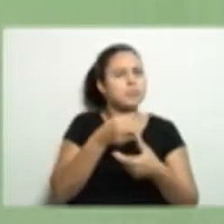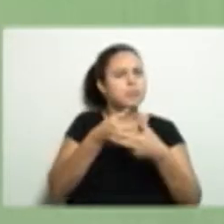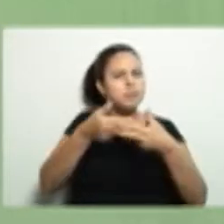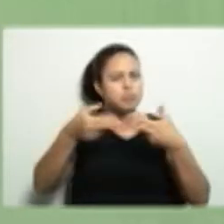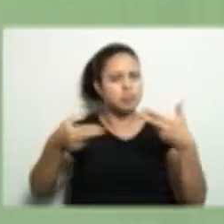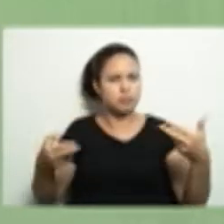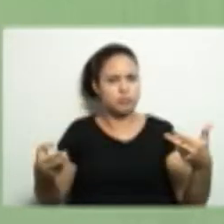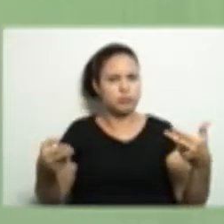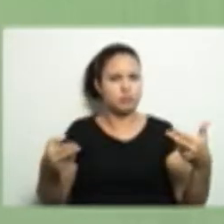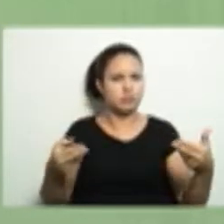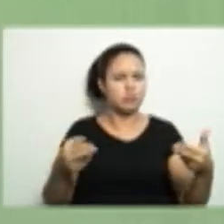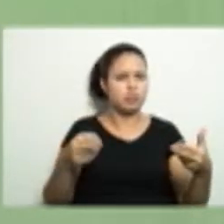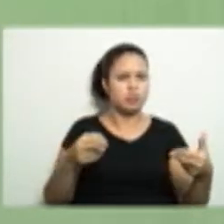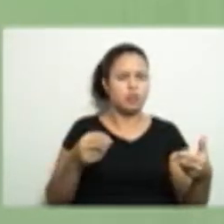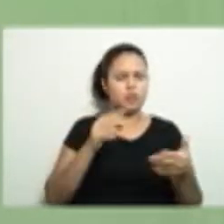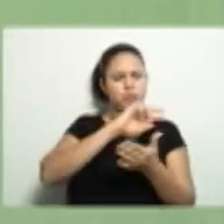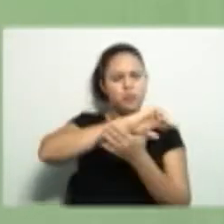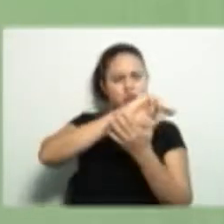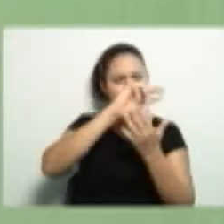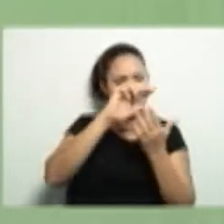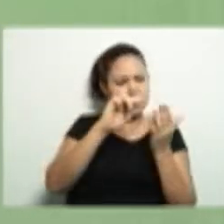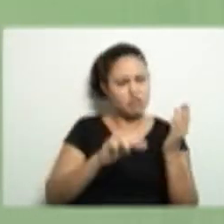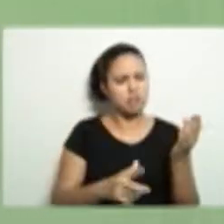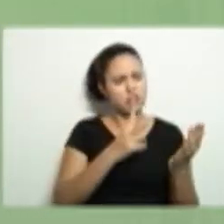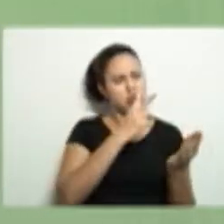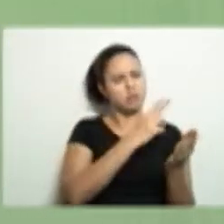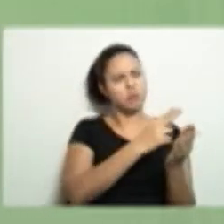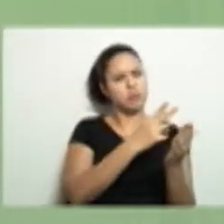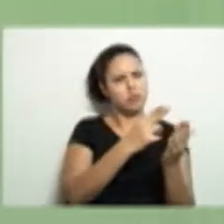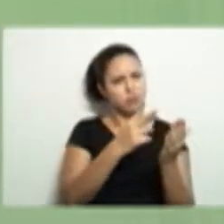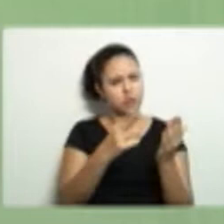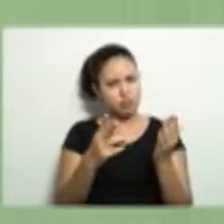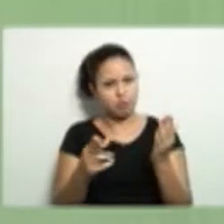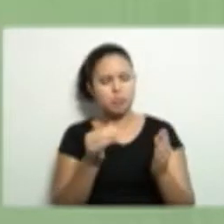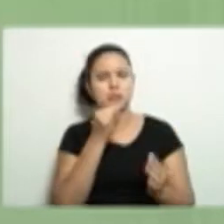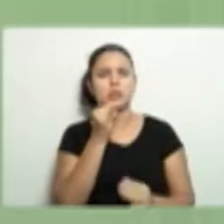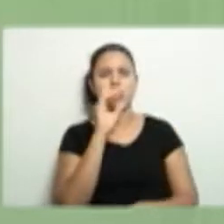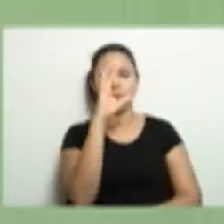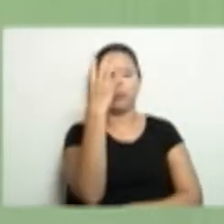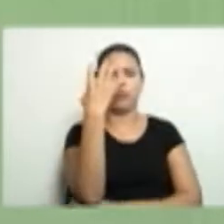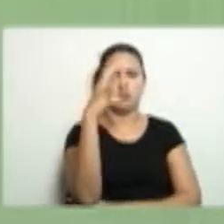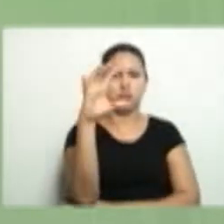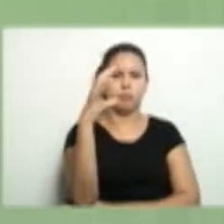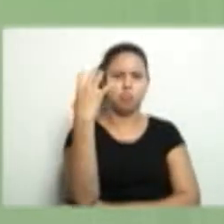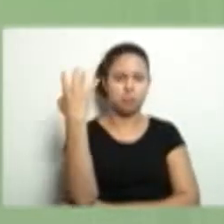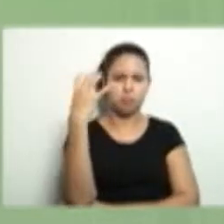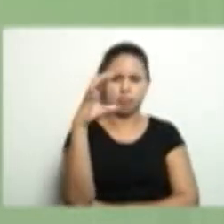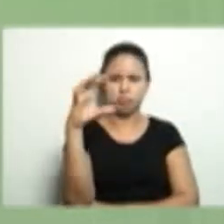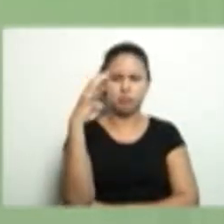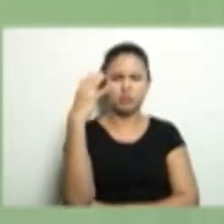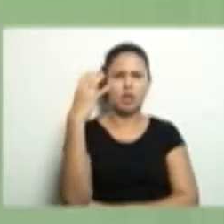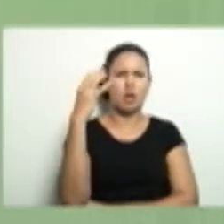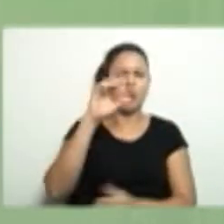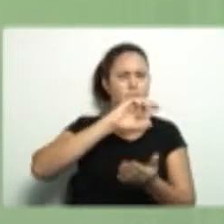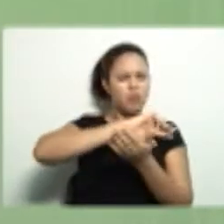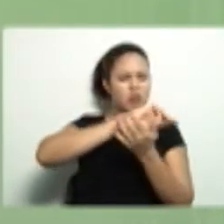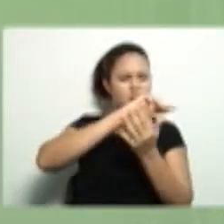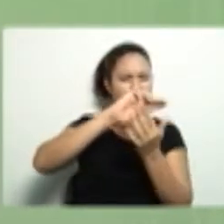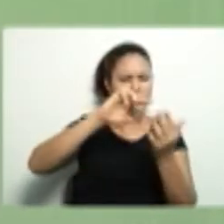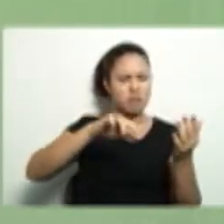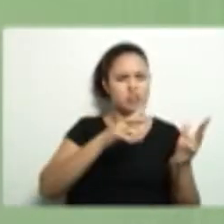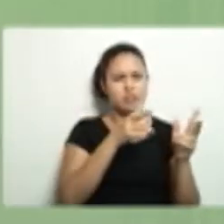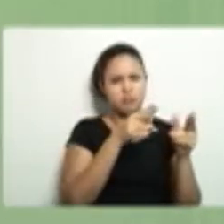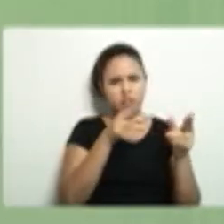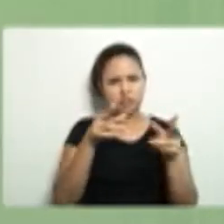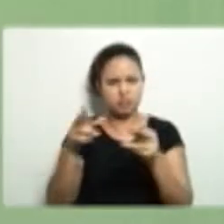linha, todos aqueles liquidificadores vão vir com aquela mesma característica. São os produtos produzidos em massa. E por fim, a